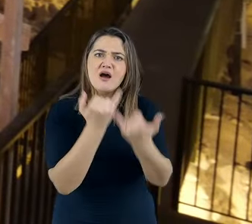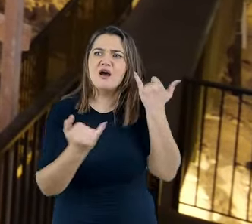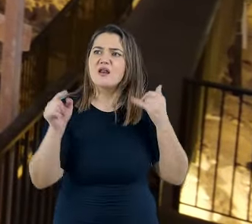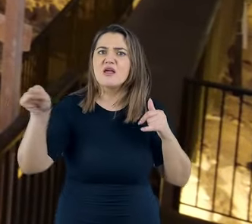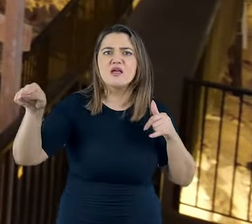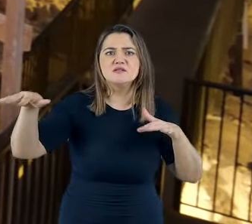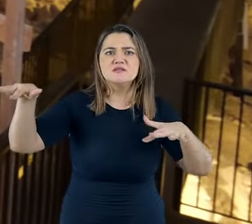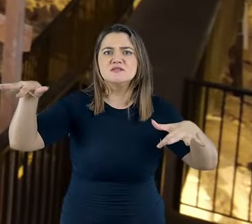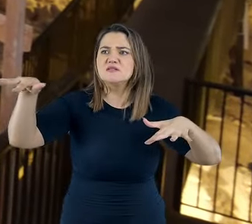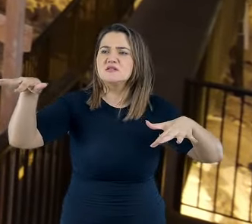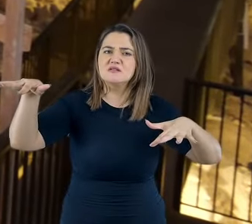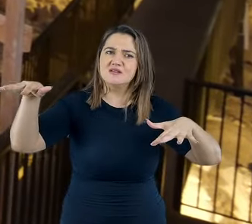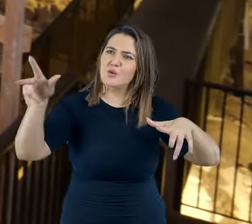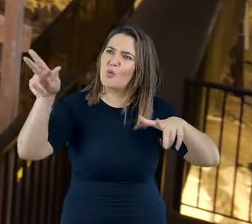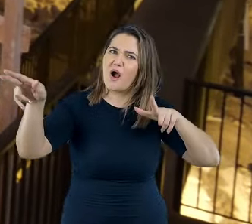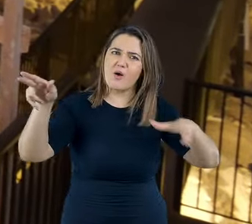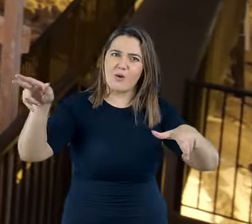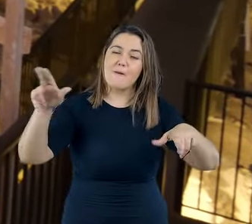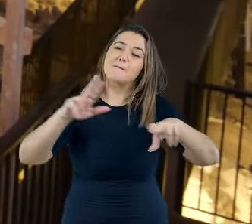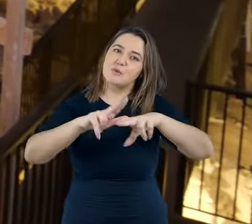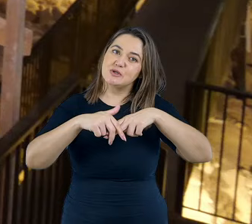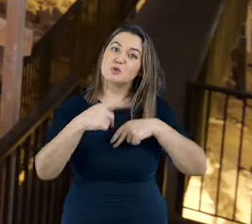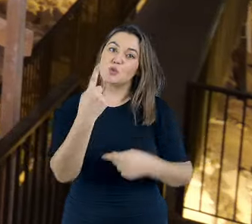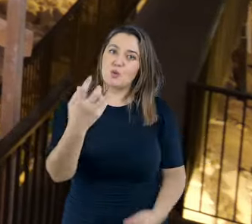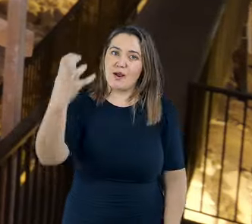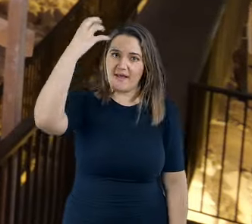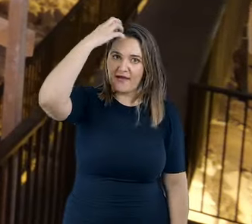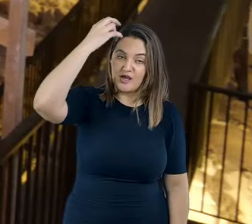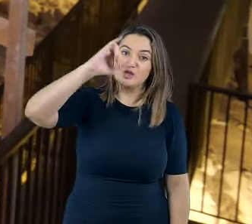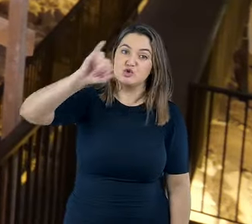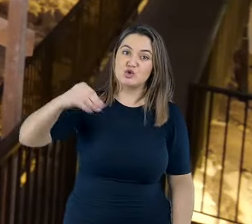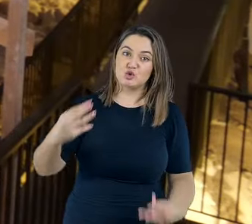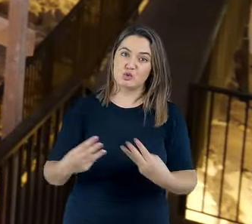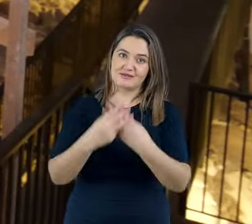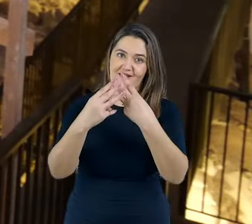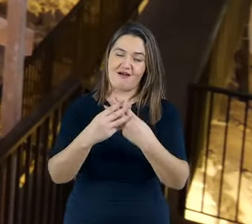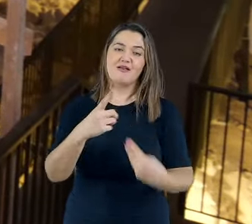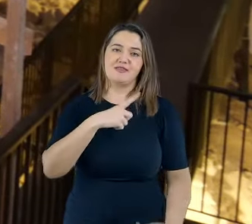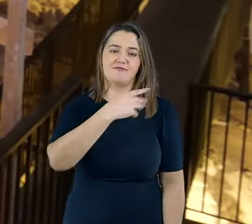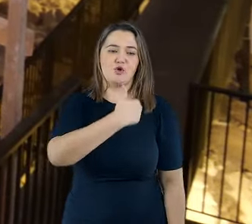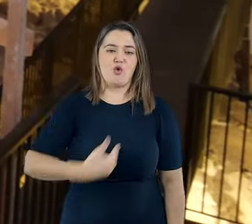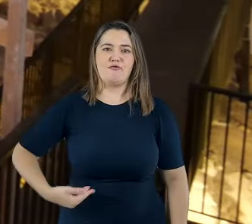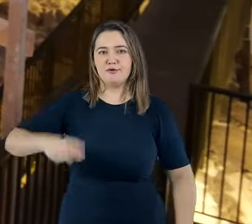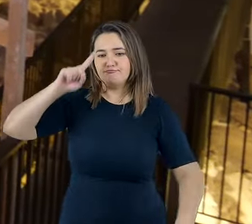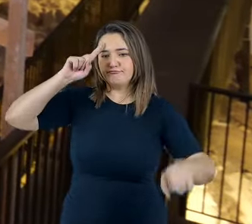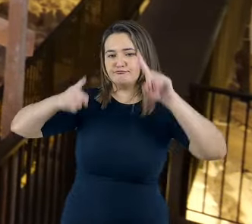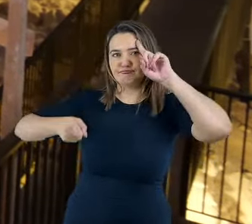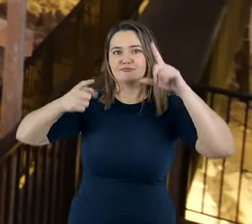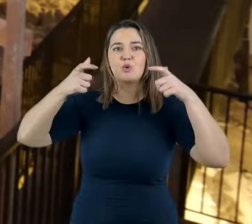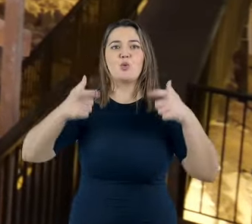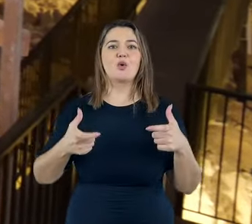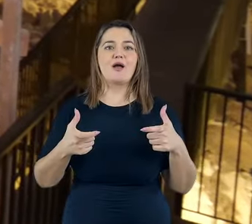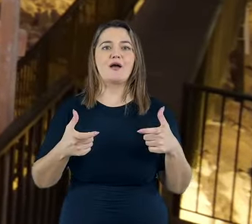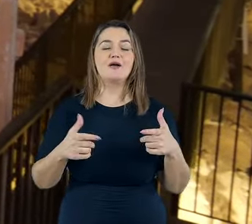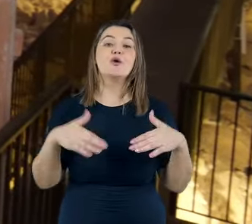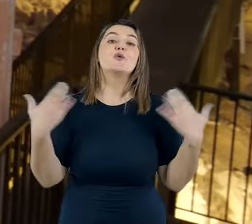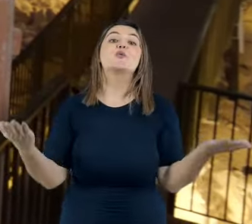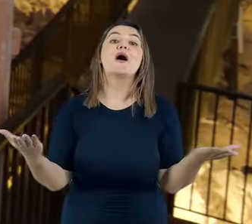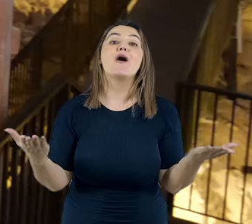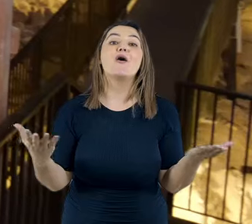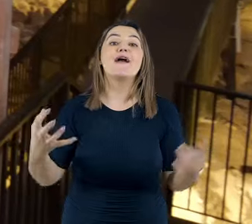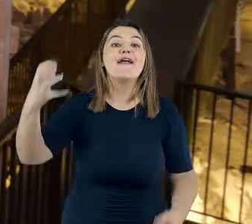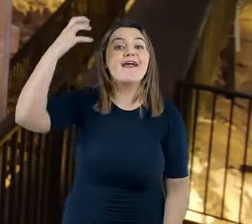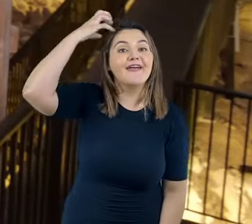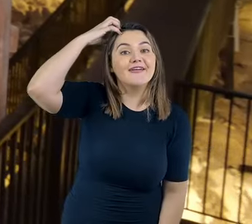correto dizer que um rei de Judá governou aqui nesse lugar. E quem seria esse rei? Ora,